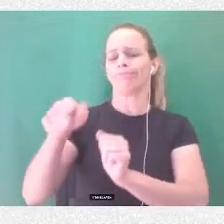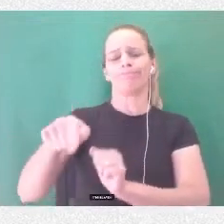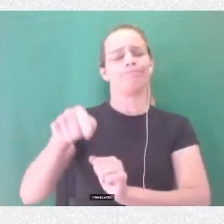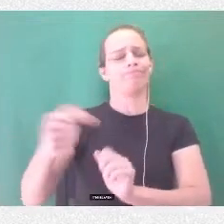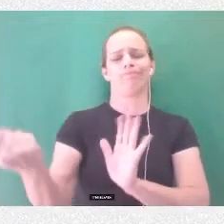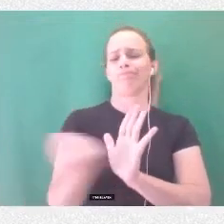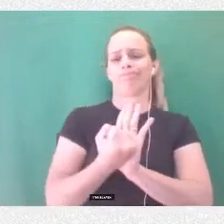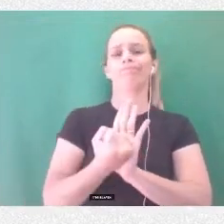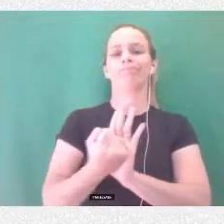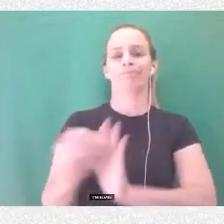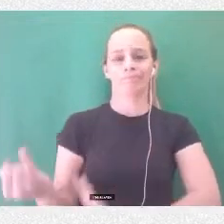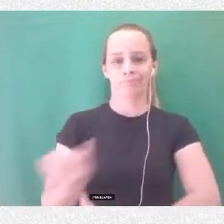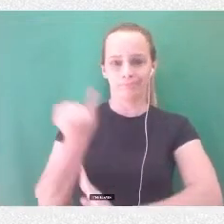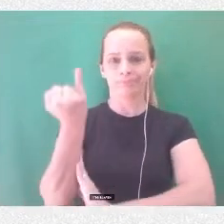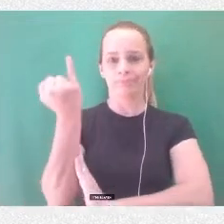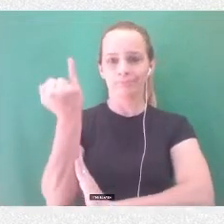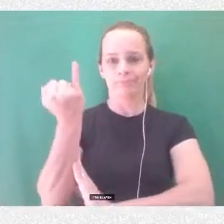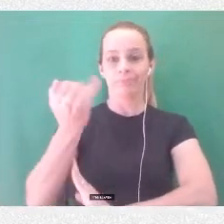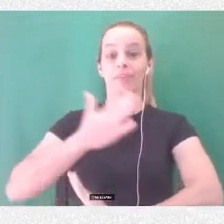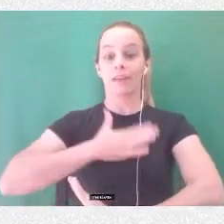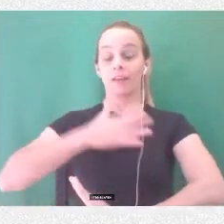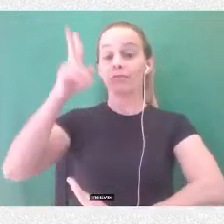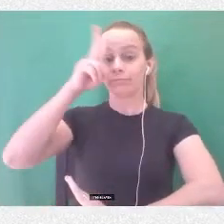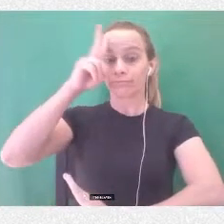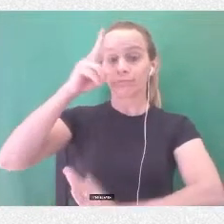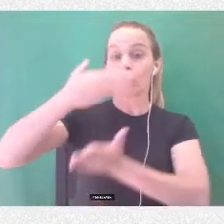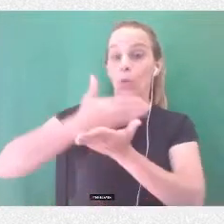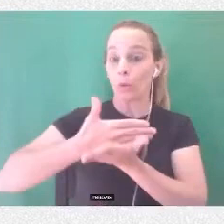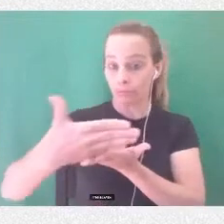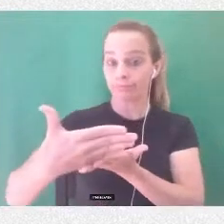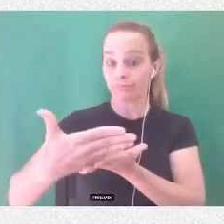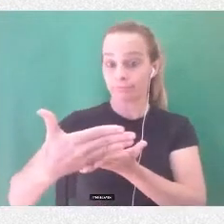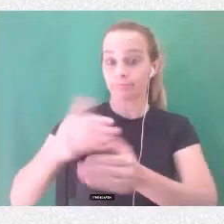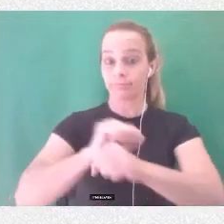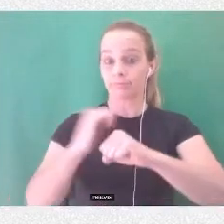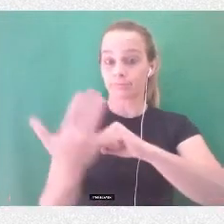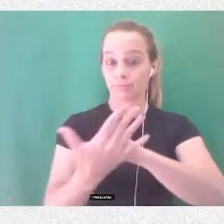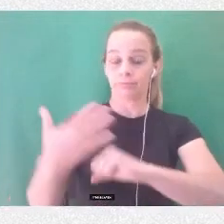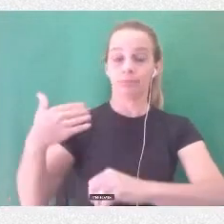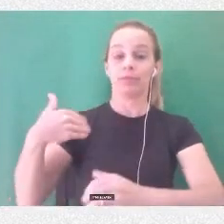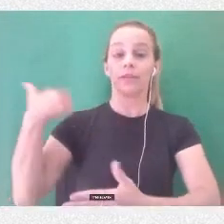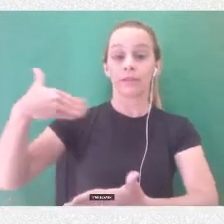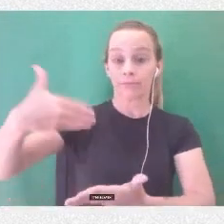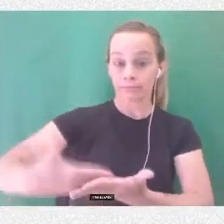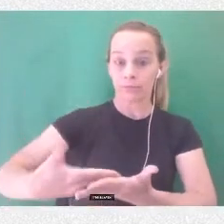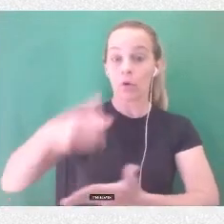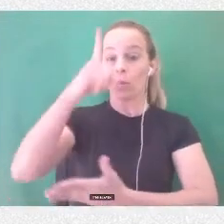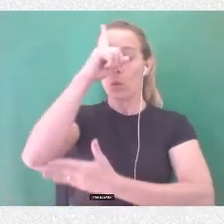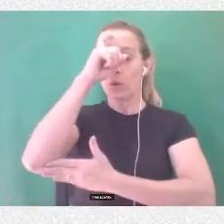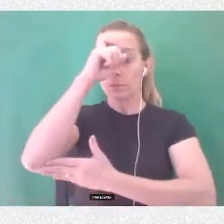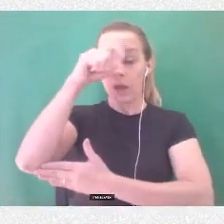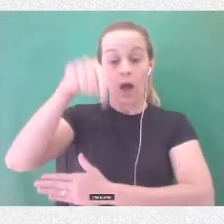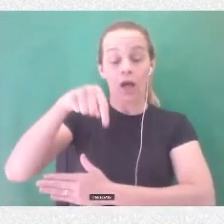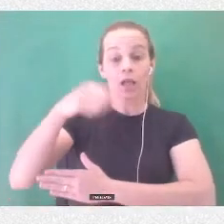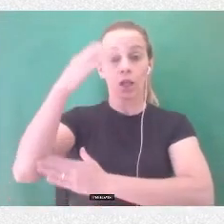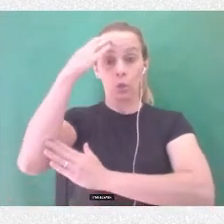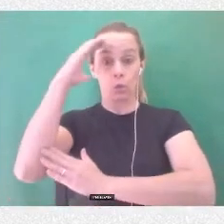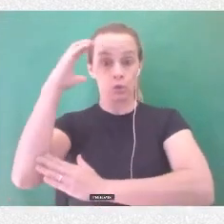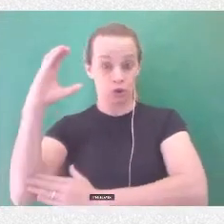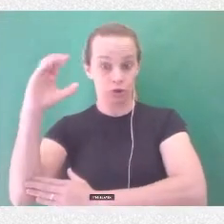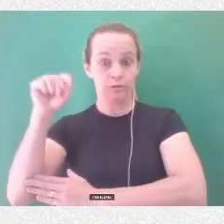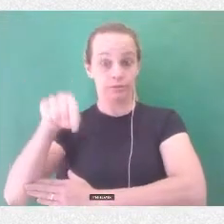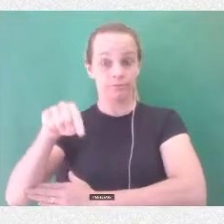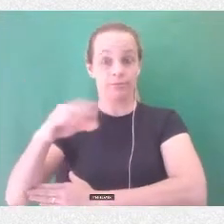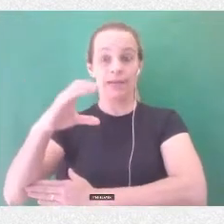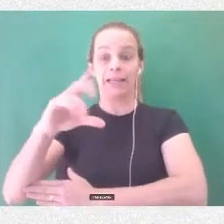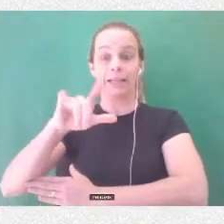Eu apenas rememoro que desde o início da pandemia, o nosso Hospital de Clínicas, aqui de Curitiba, que é nada menos do